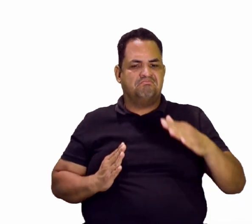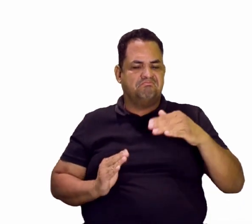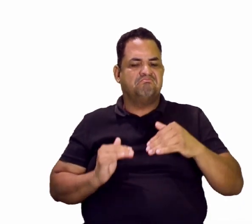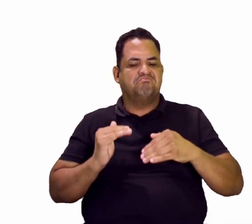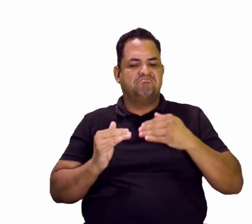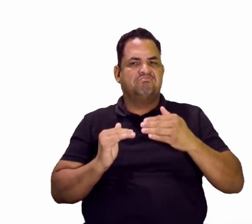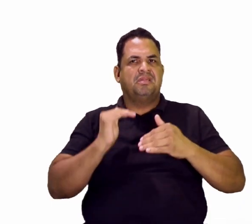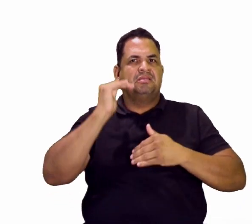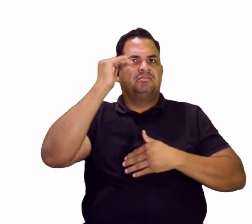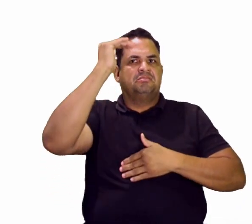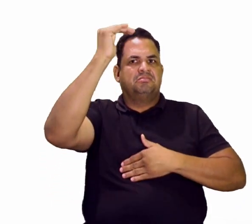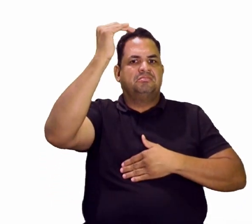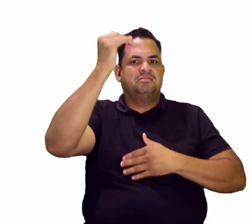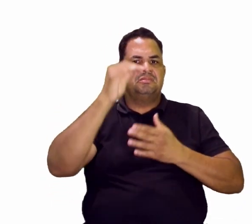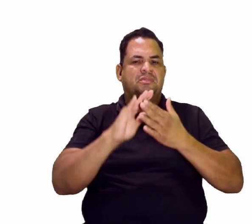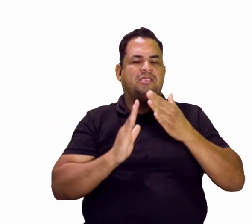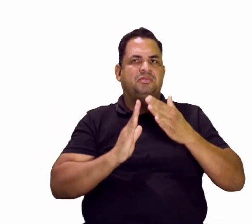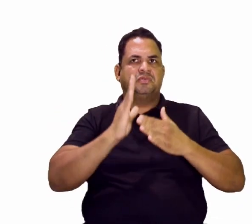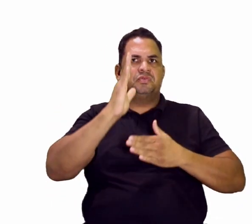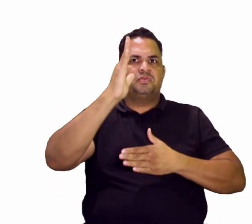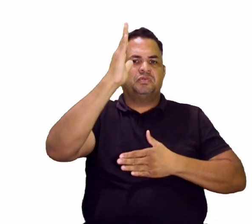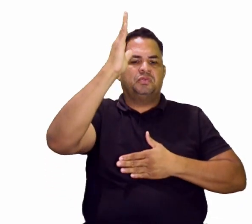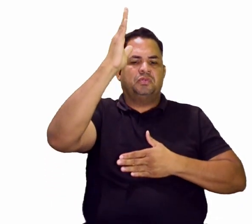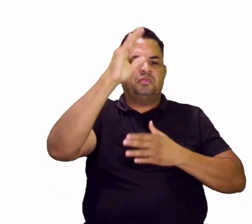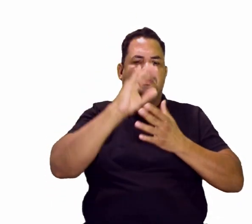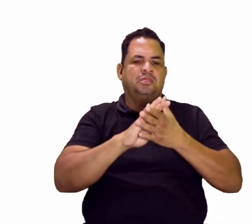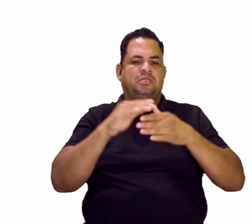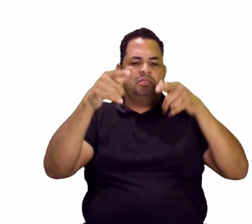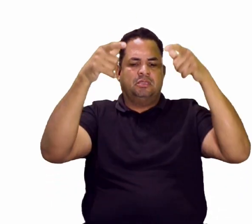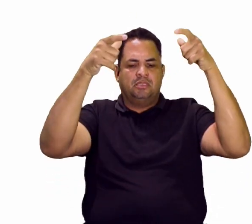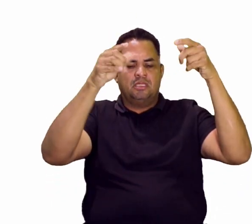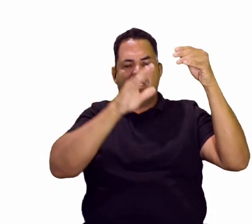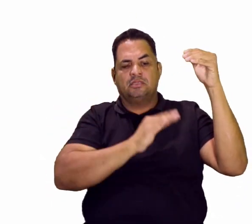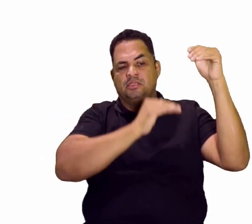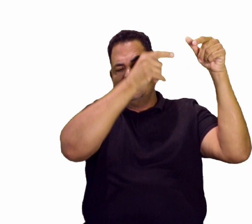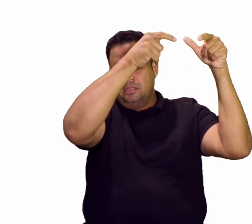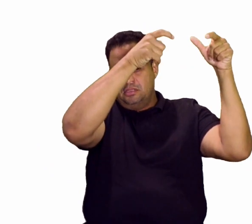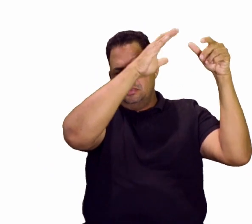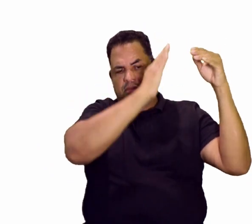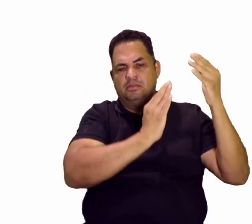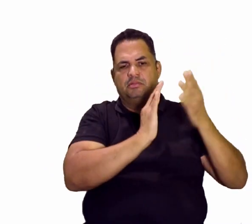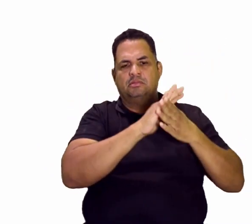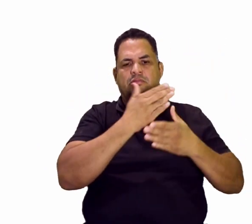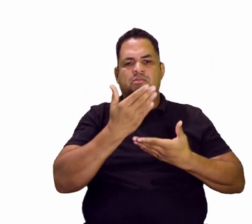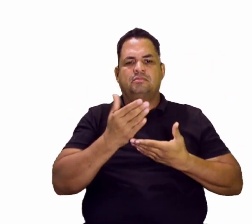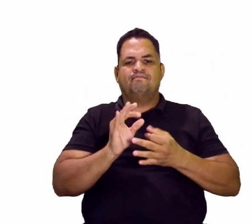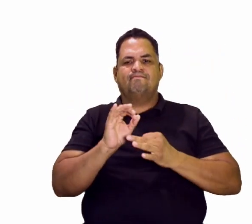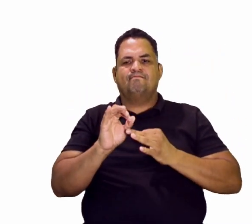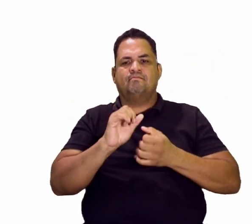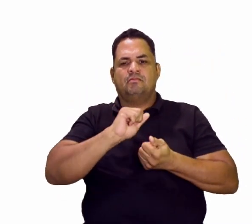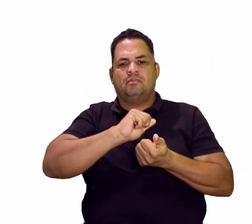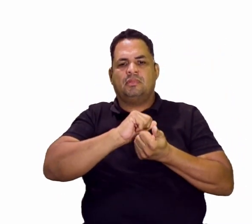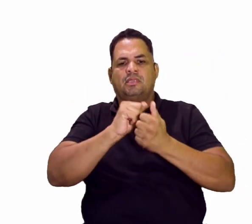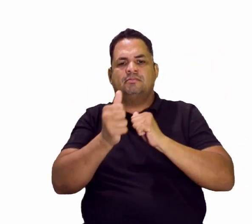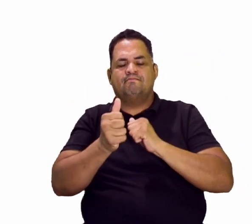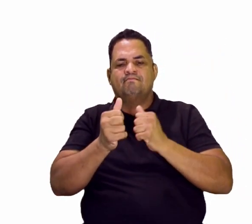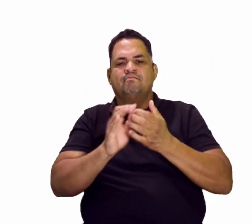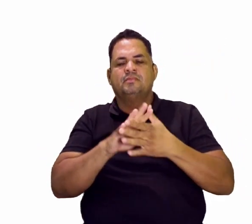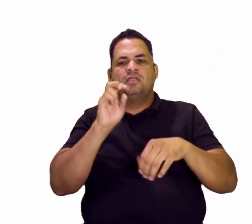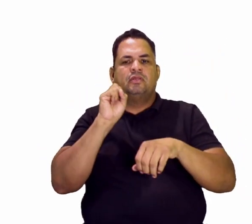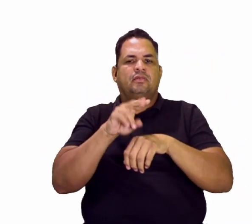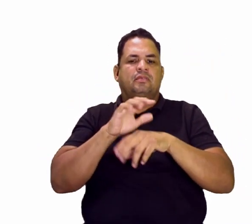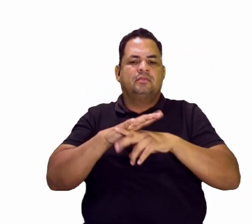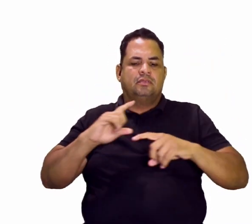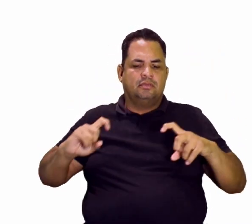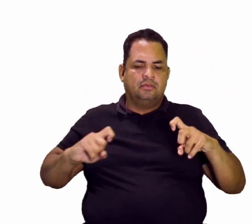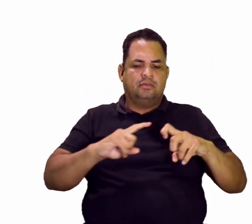chegam lá na caixa d'água, né, na parte mais superior, enfim. Esses organismos vão passando por, tanto os vírus quanto